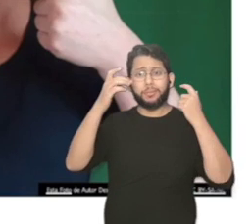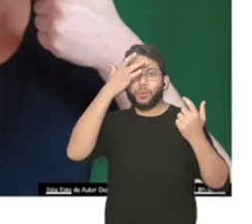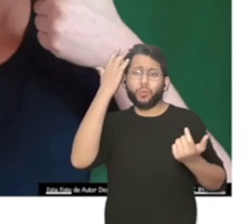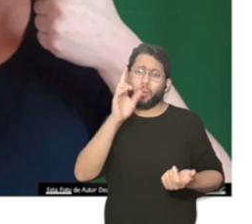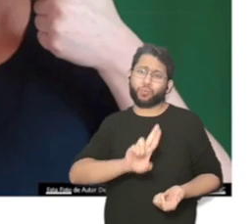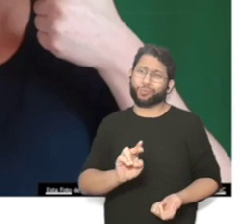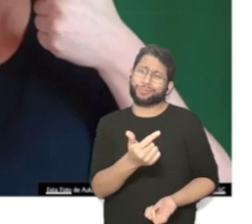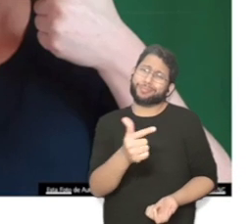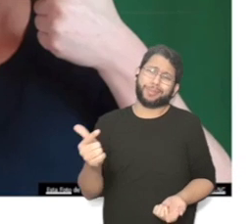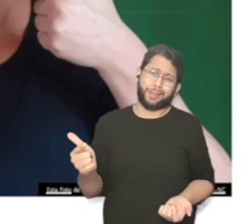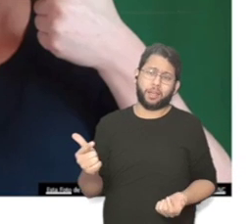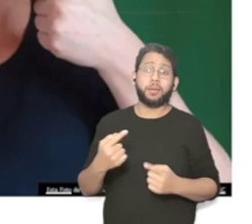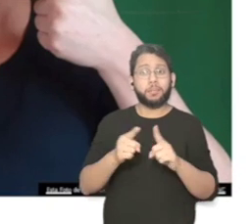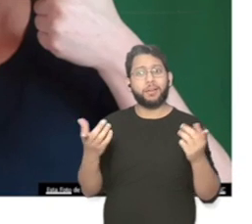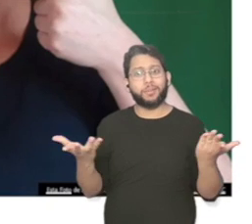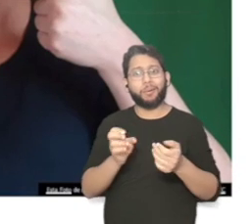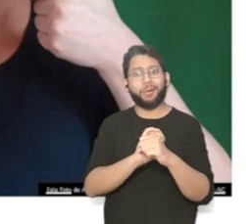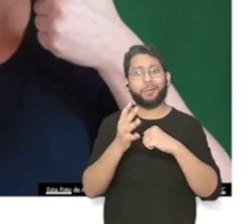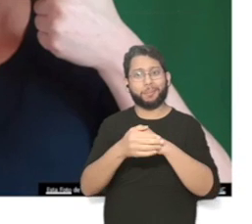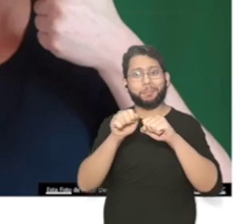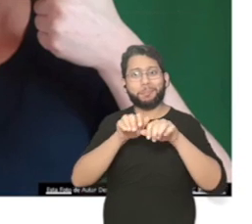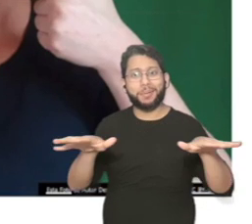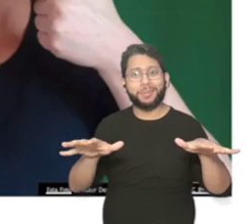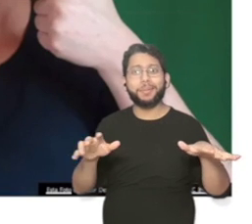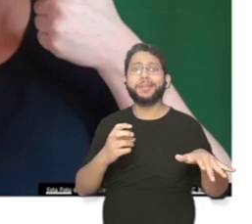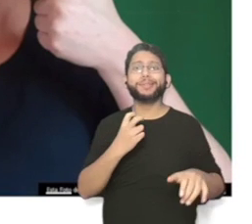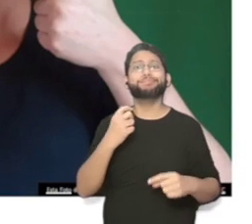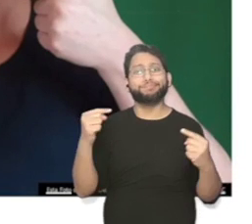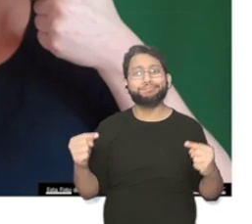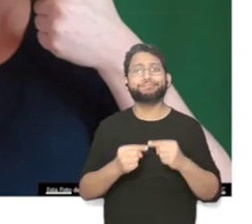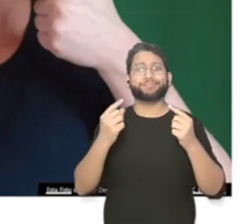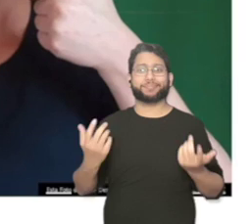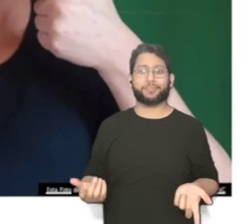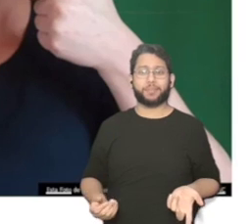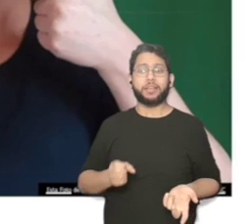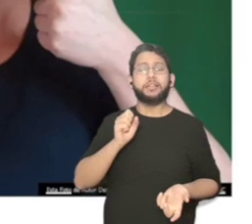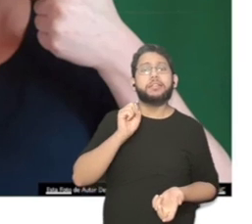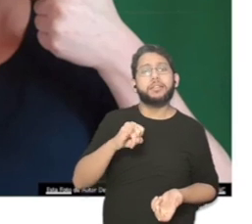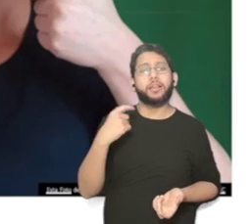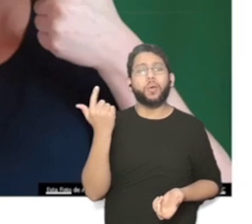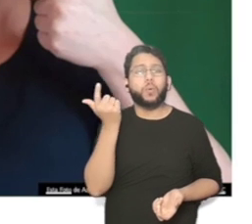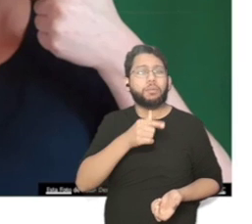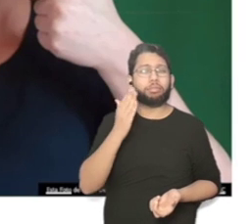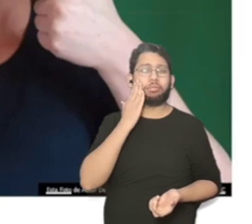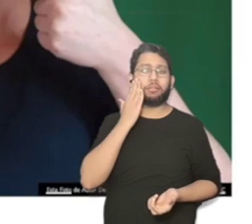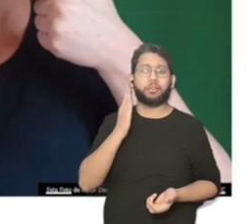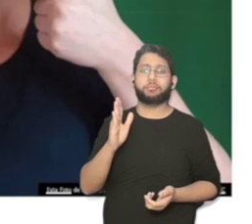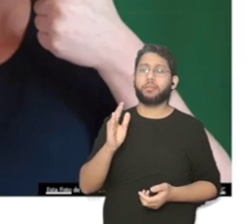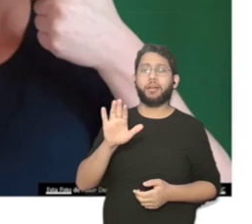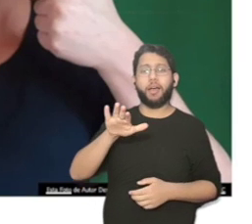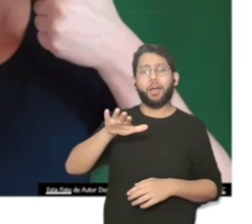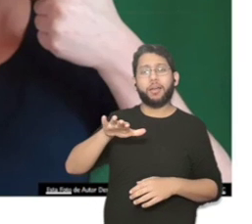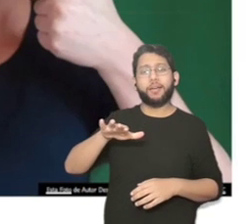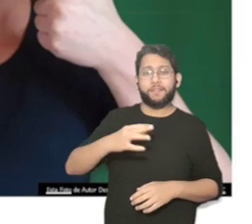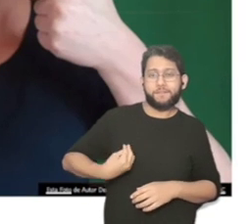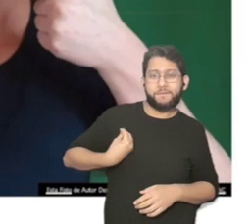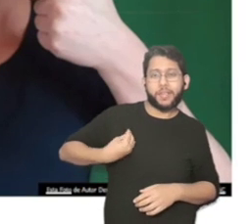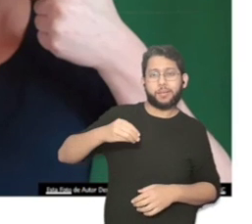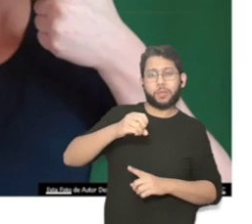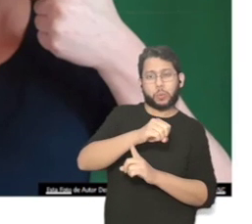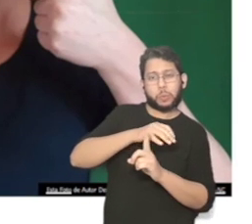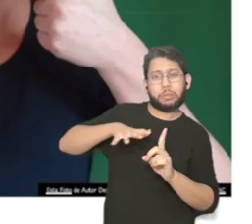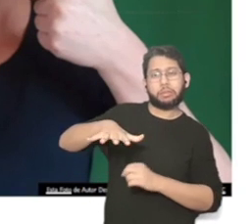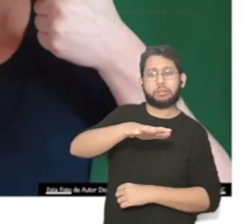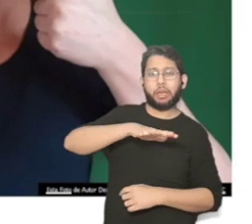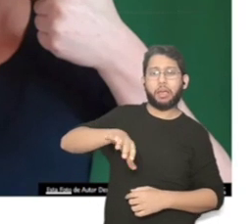todo mundo usa. E aí, se a gente for dentro da perspectiva do oralismo e entender que o surdo que usa a leitura